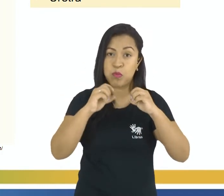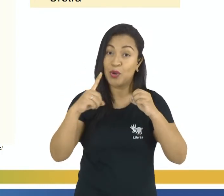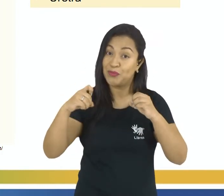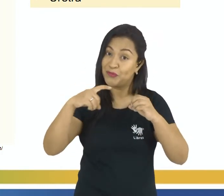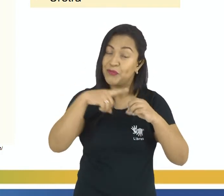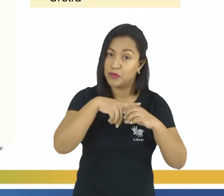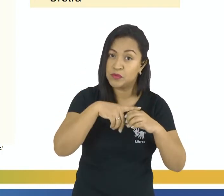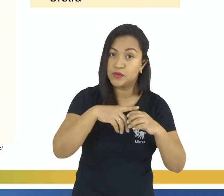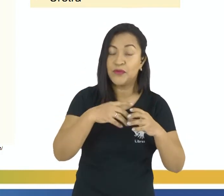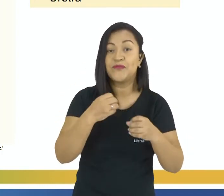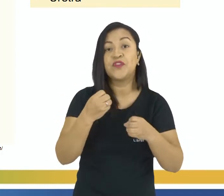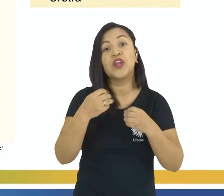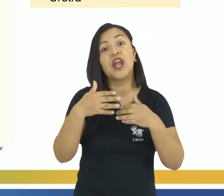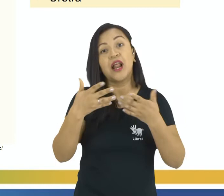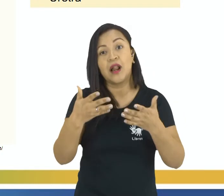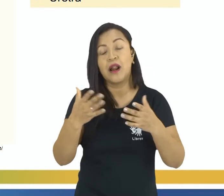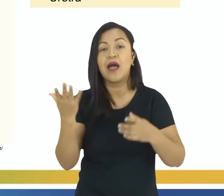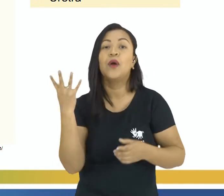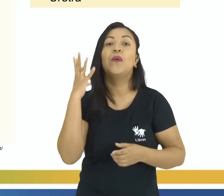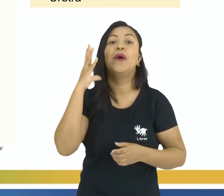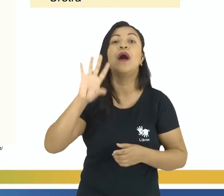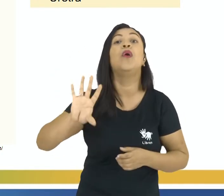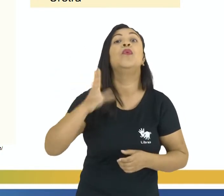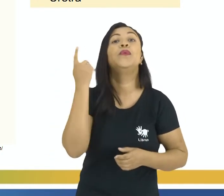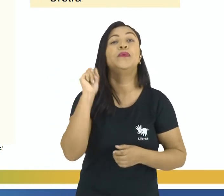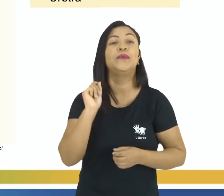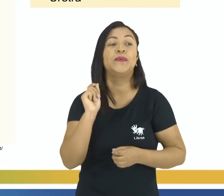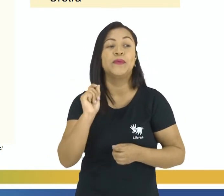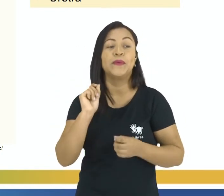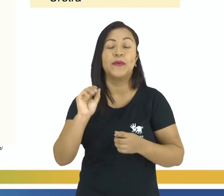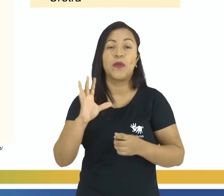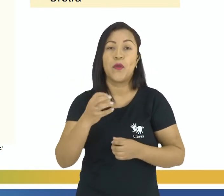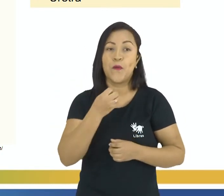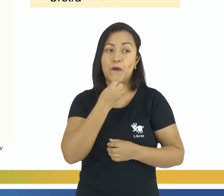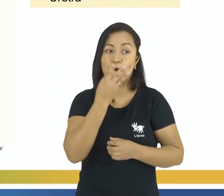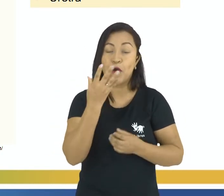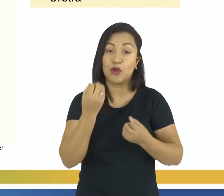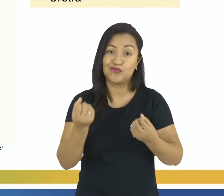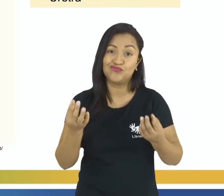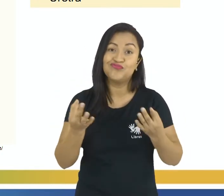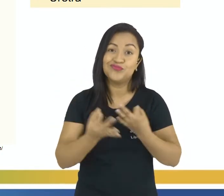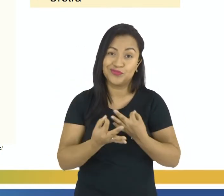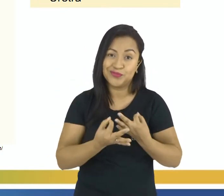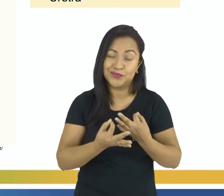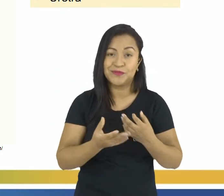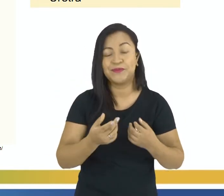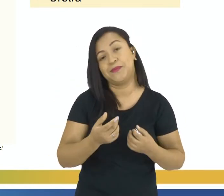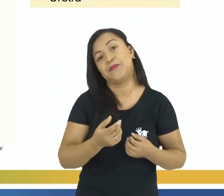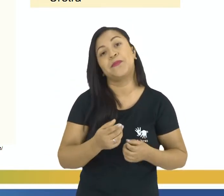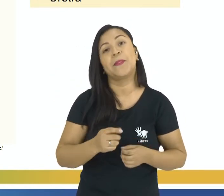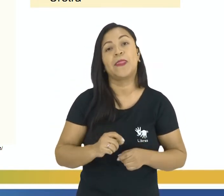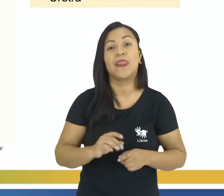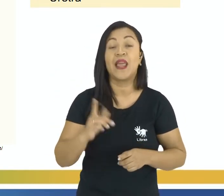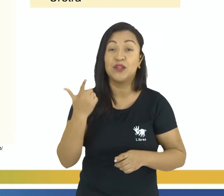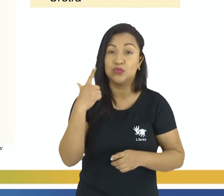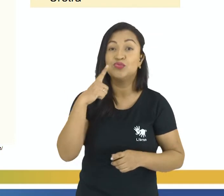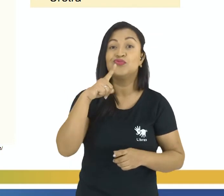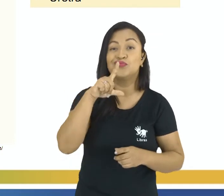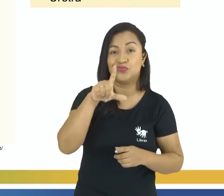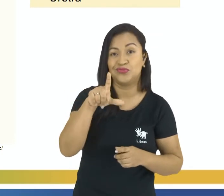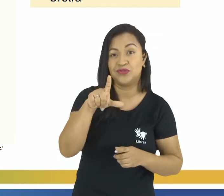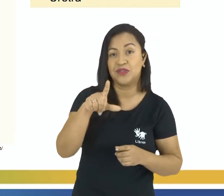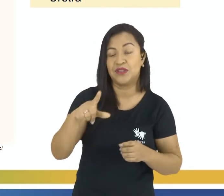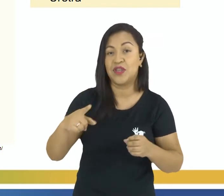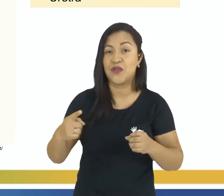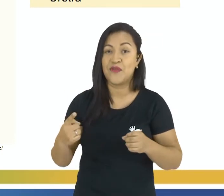vai ocorrer a maturação funcional desses espermatozoides, que aí eles adquirem motilidade e aí sim eles